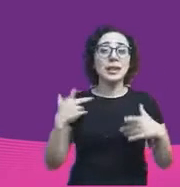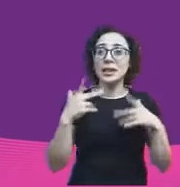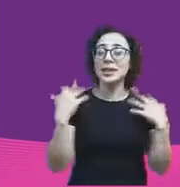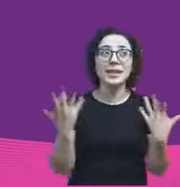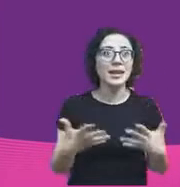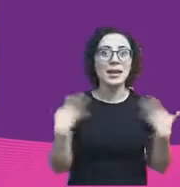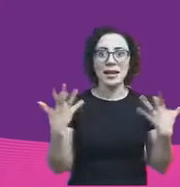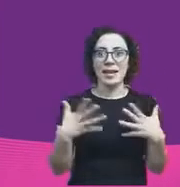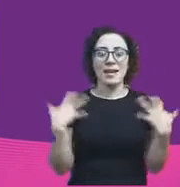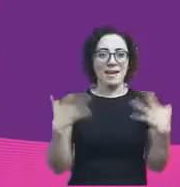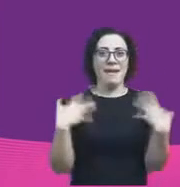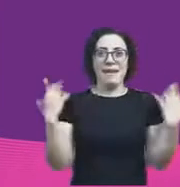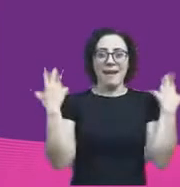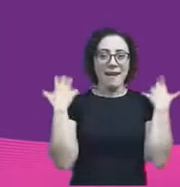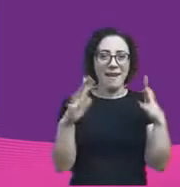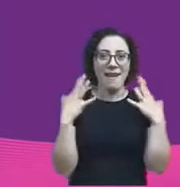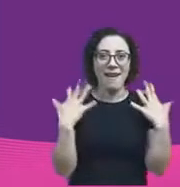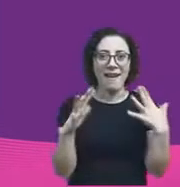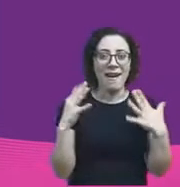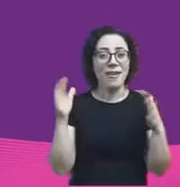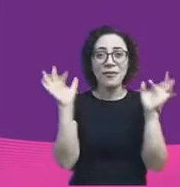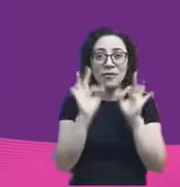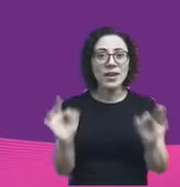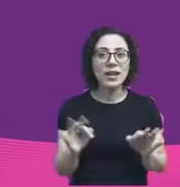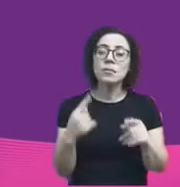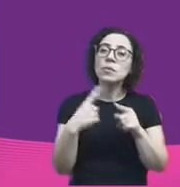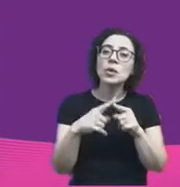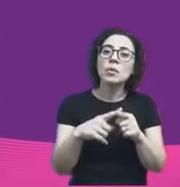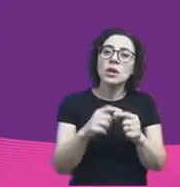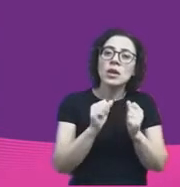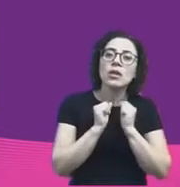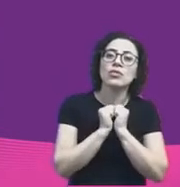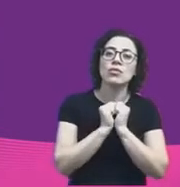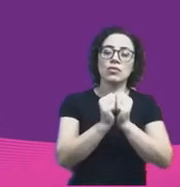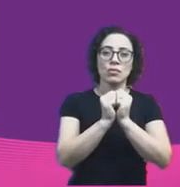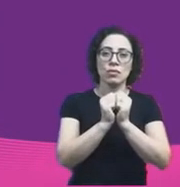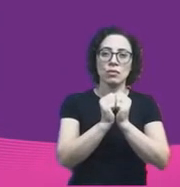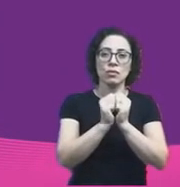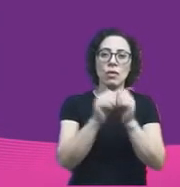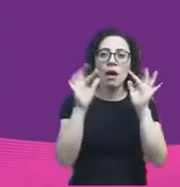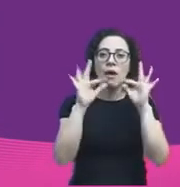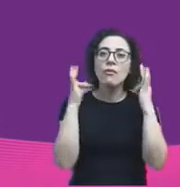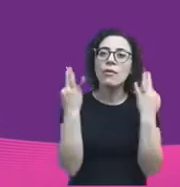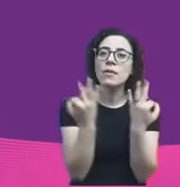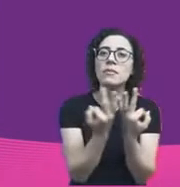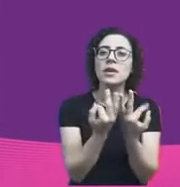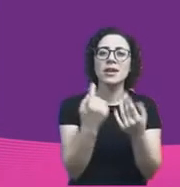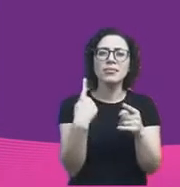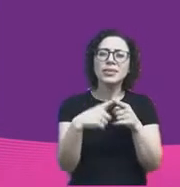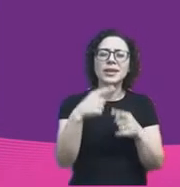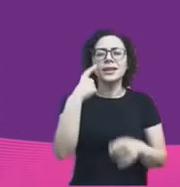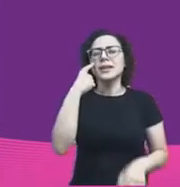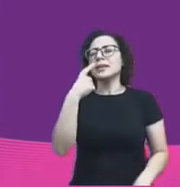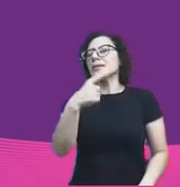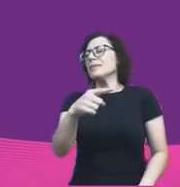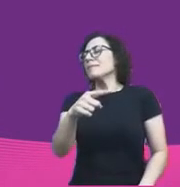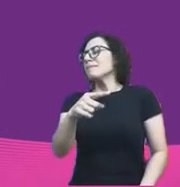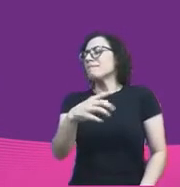eles sentiam, eles participavam com as famílias cada vez que os pacientes sofriam, e muitas vezes os óbitos também